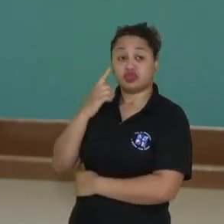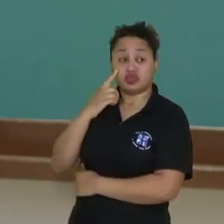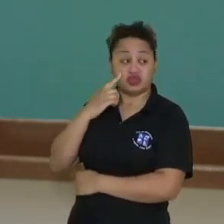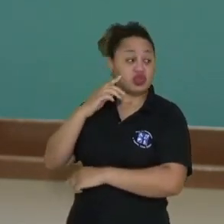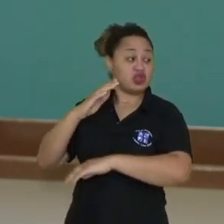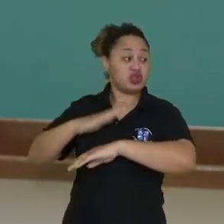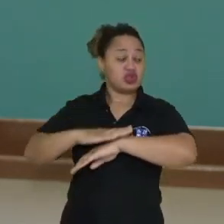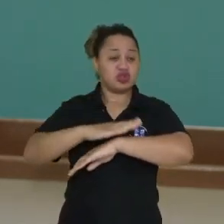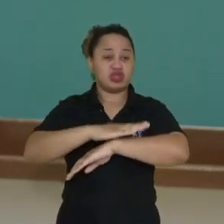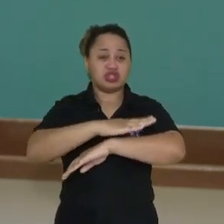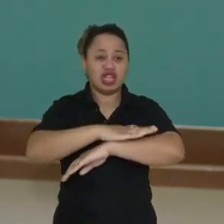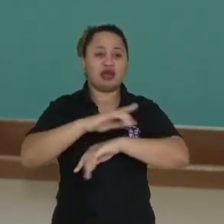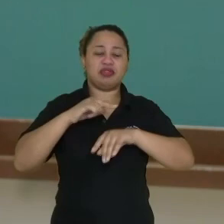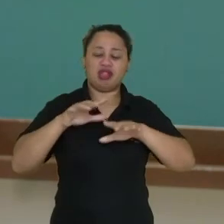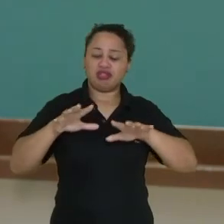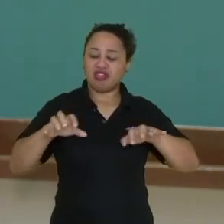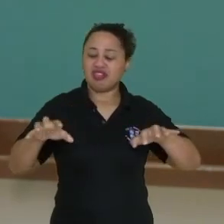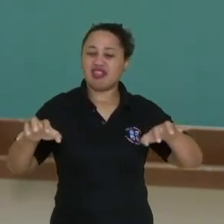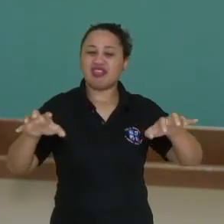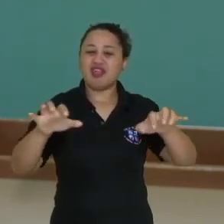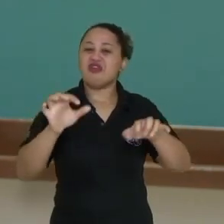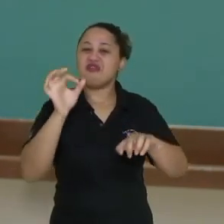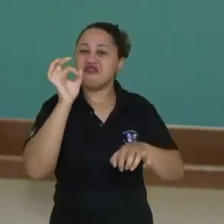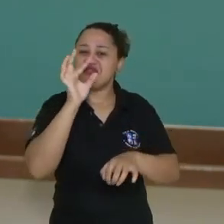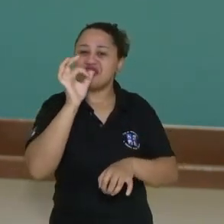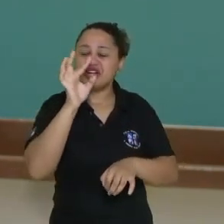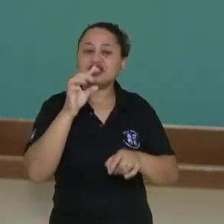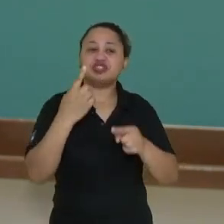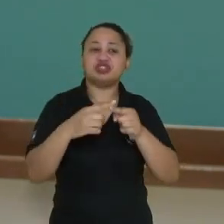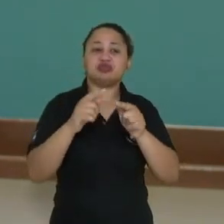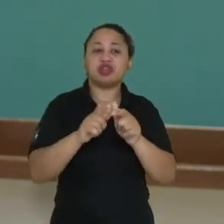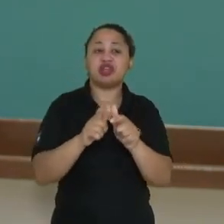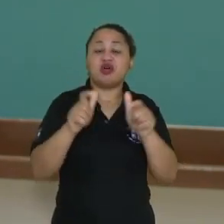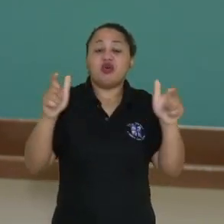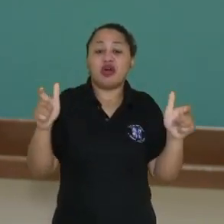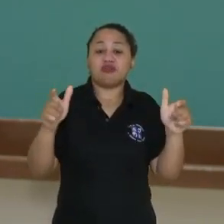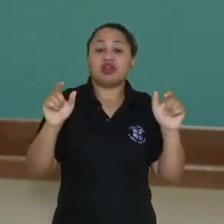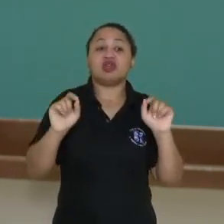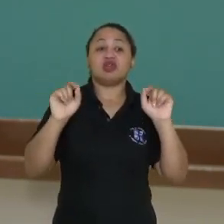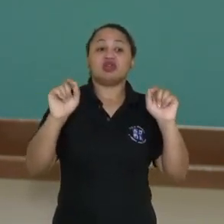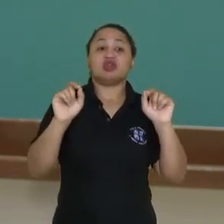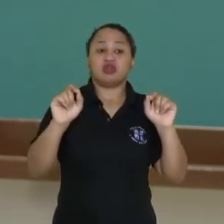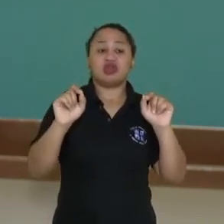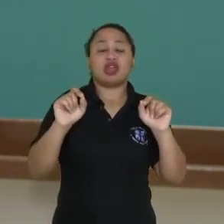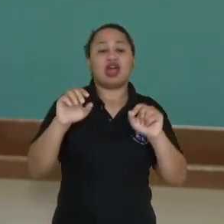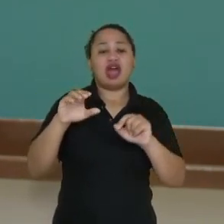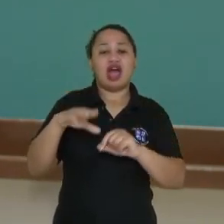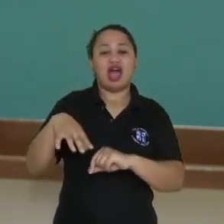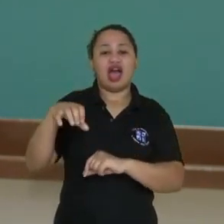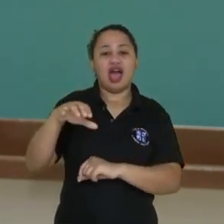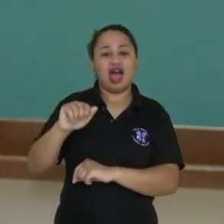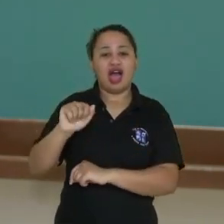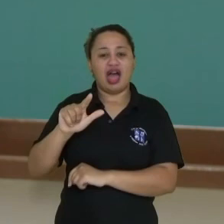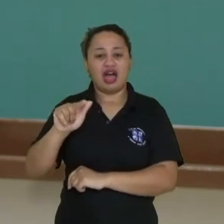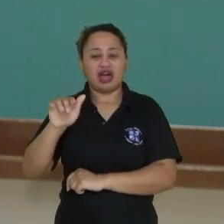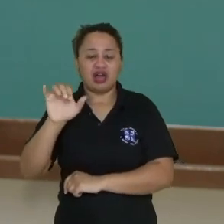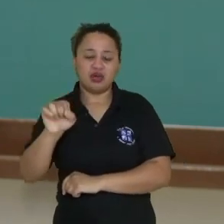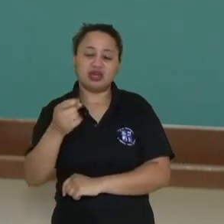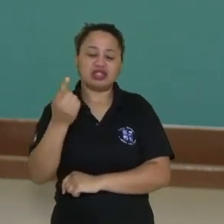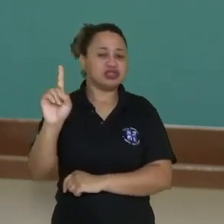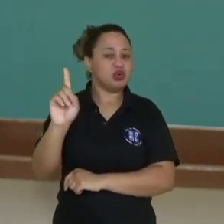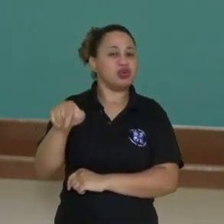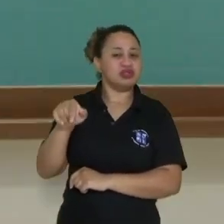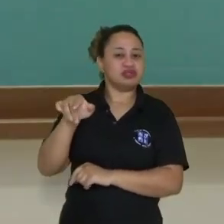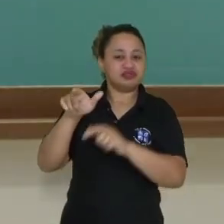né, que é o crescimento exagerado, excessivo, né, de algas e outros micro-organismos naquele local. Então você